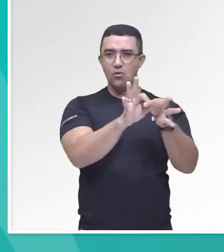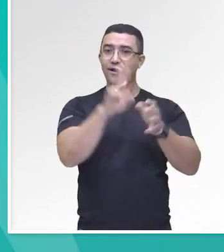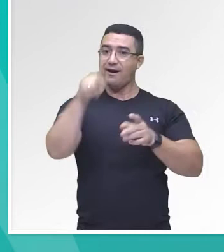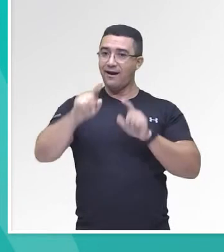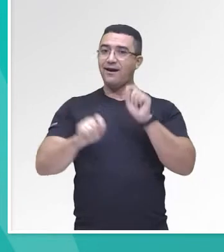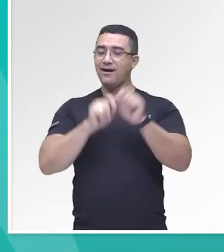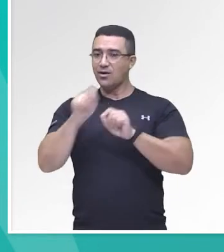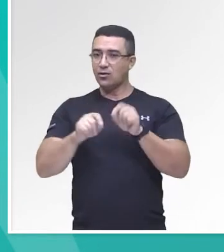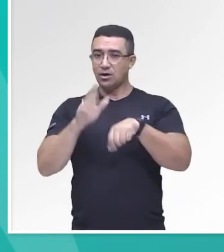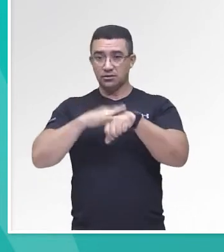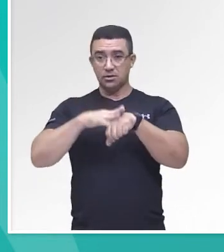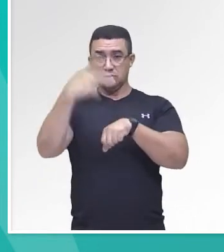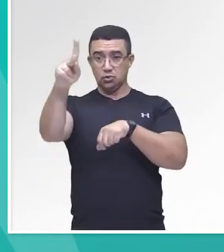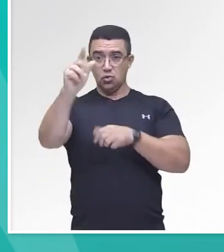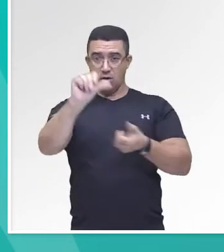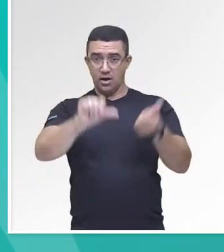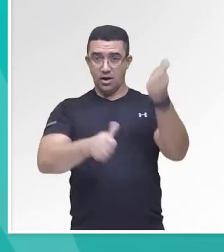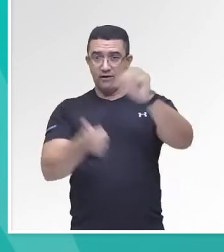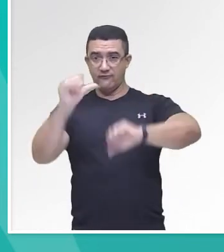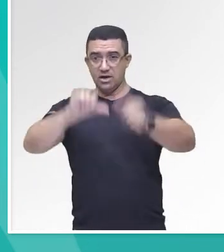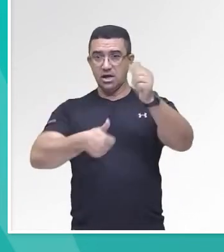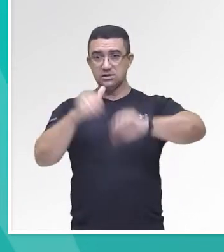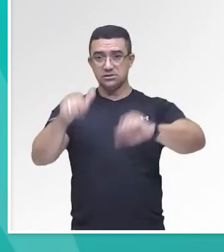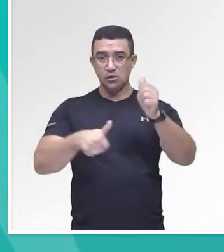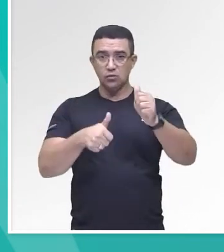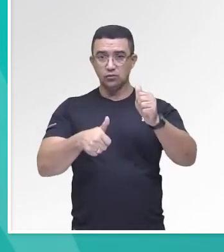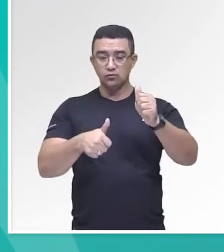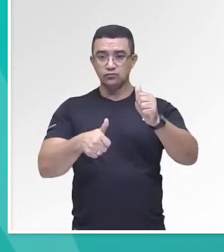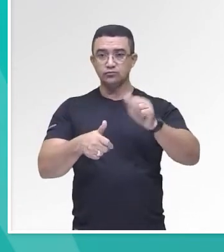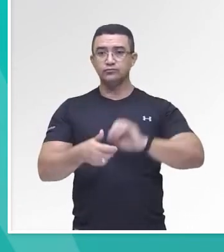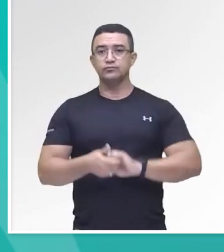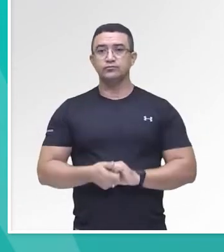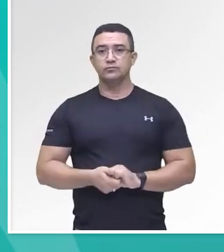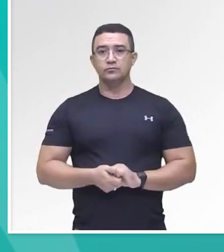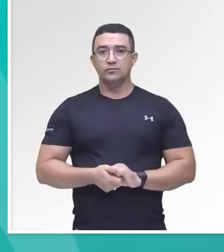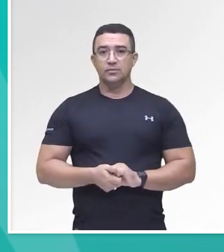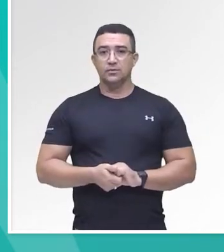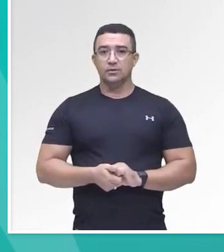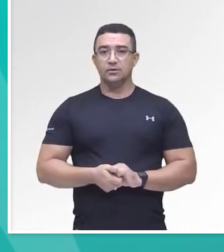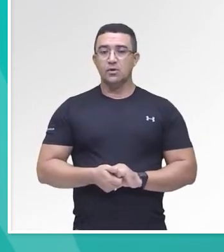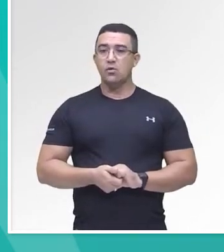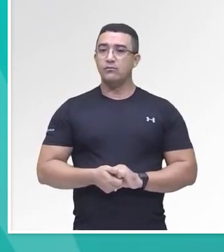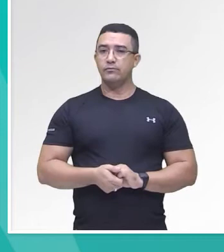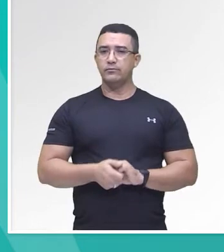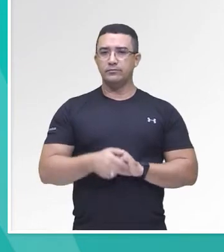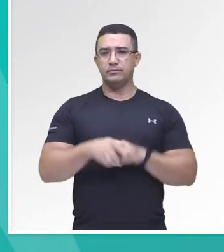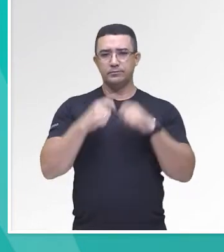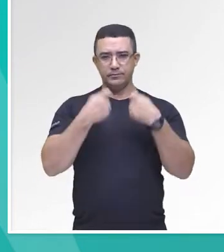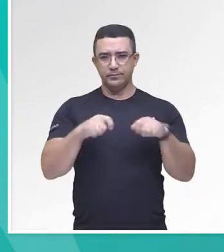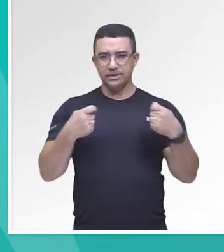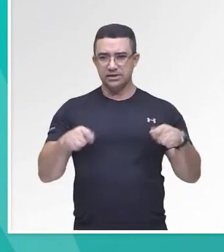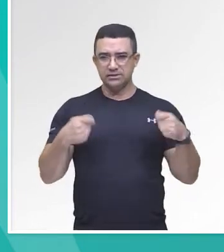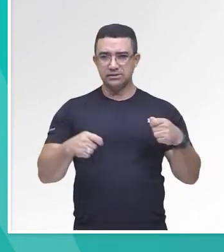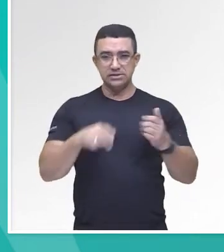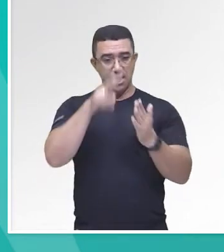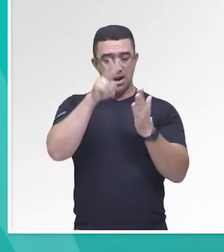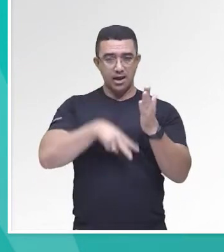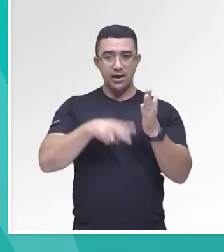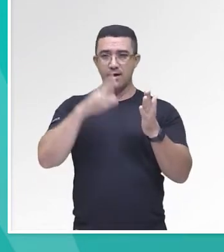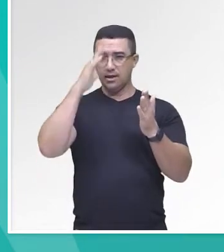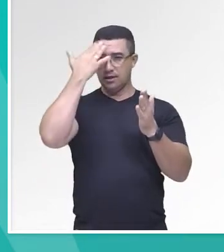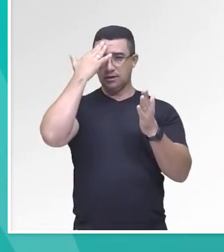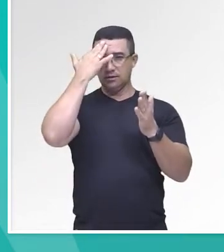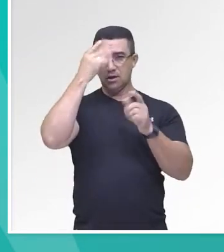com a tua avaliação lá na competência de número 4. Então vamos observar, vamos reler o que